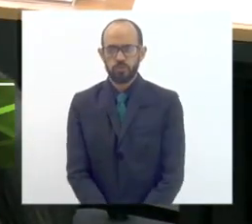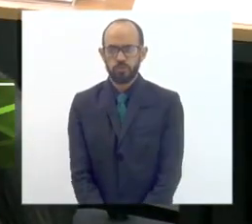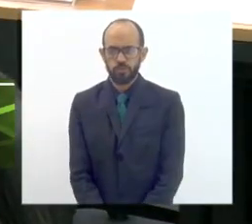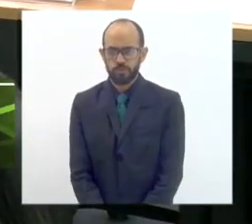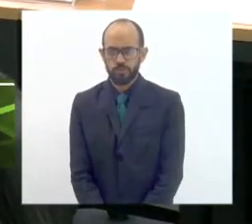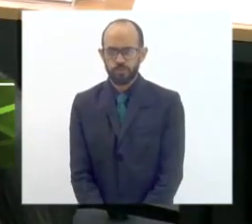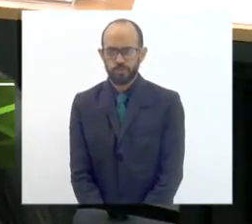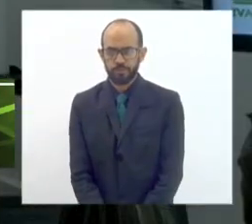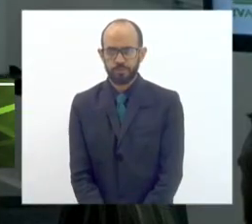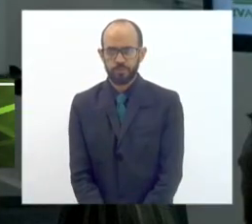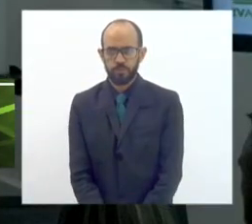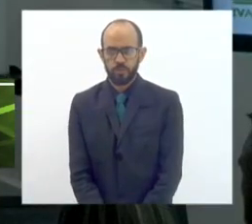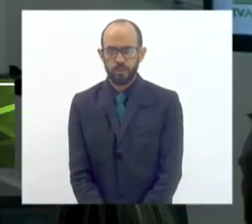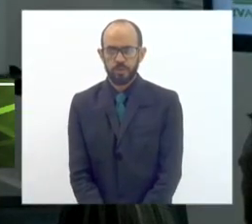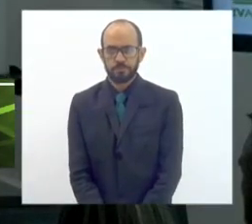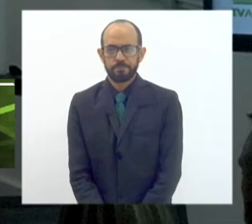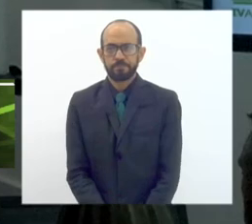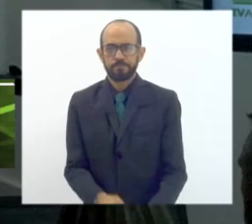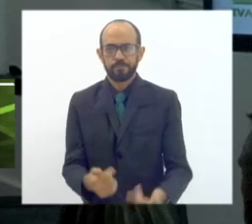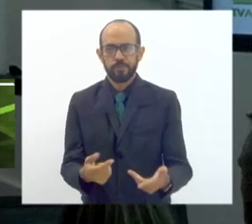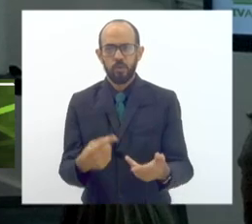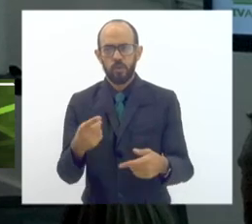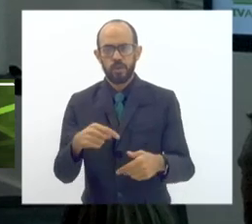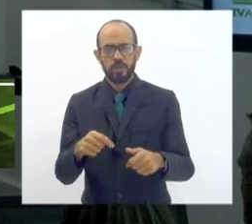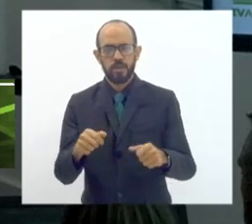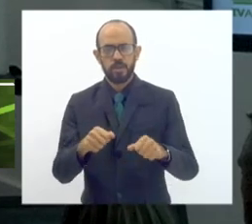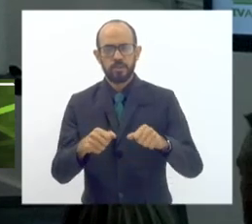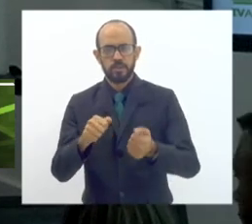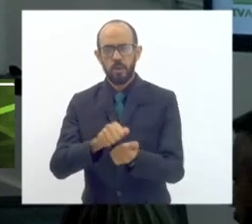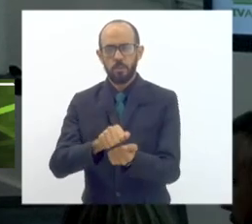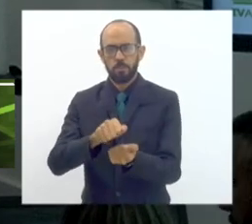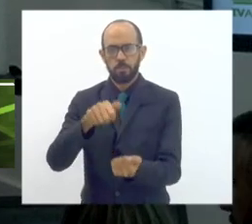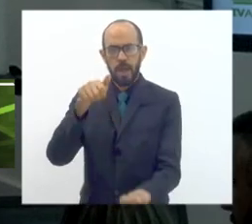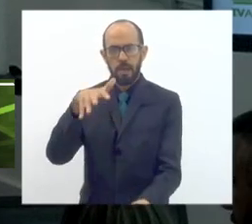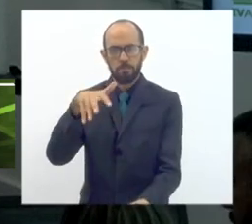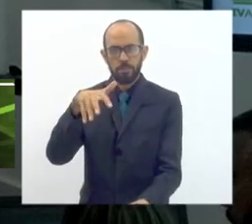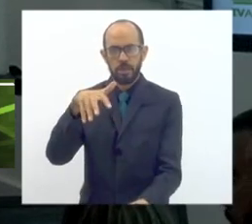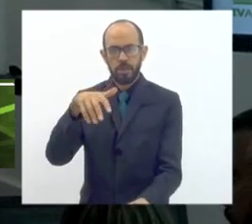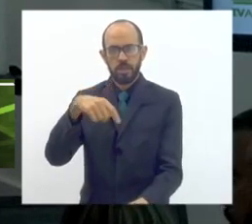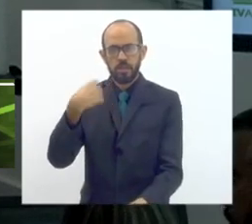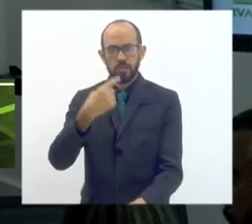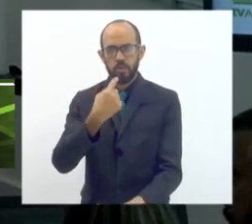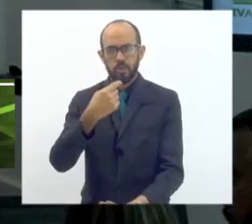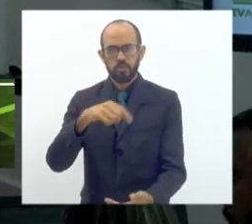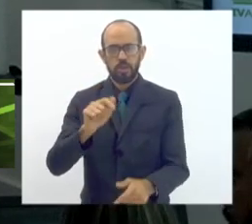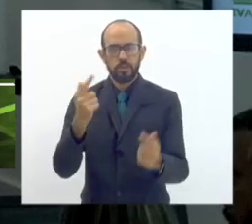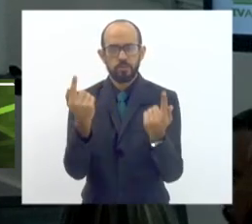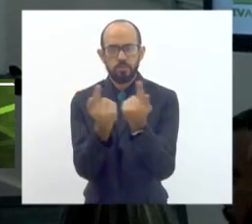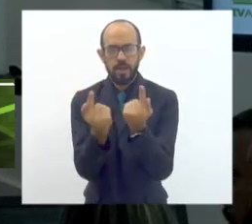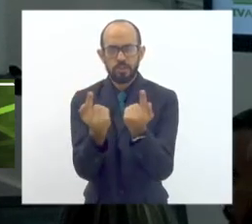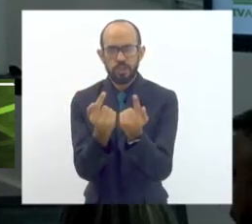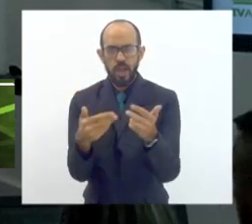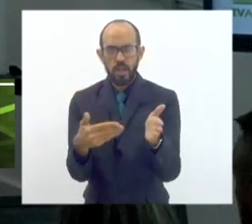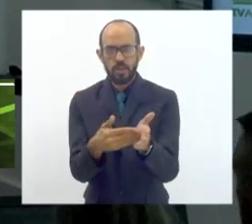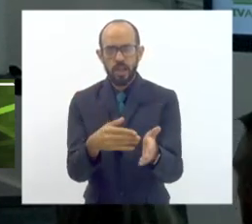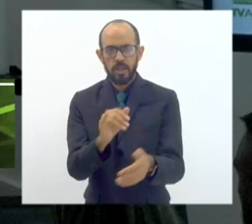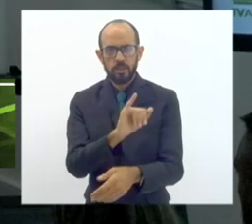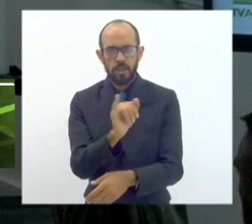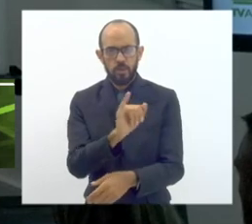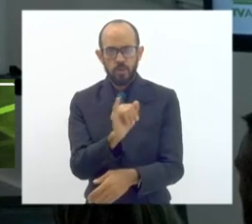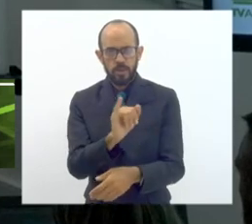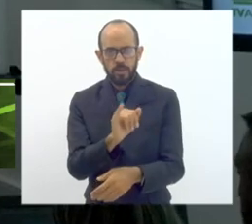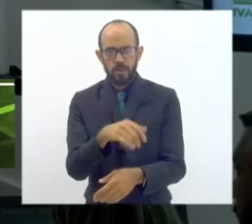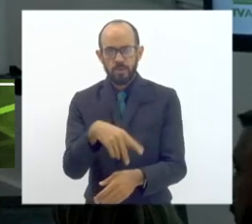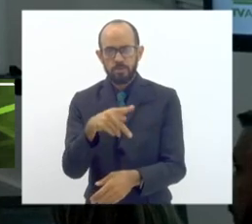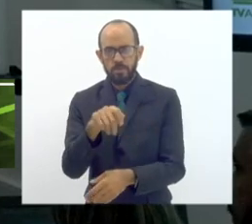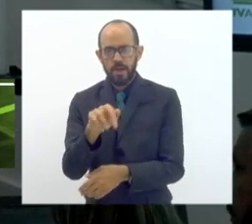Então, está aqui a nossa dimensão, os 11 municípios. Né? A gente fala sempre de Magé até Itaguaí. Paracambi está ali junto,